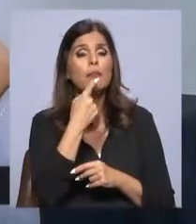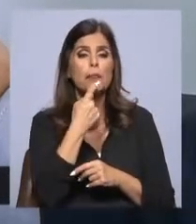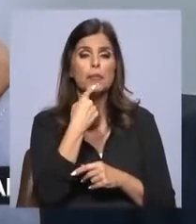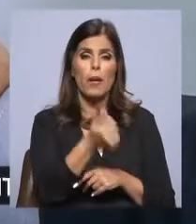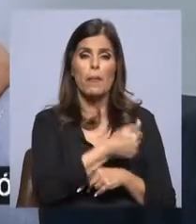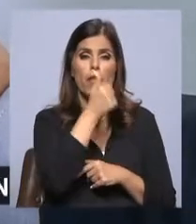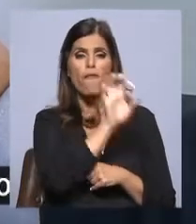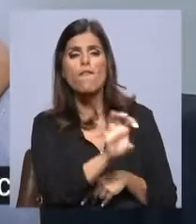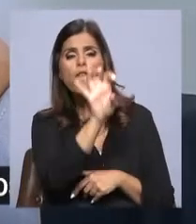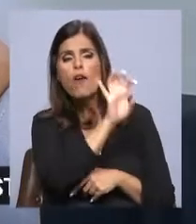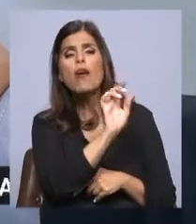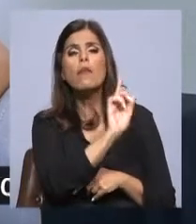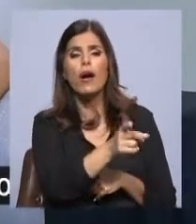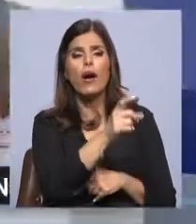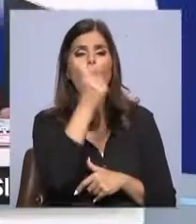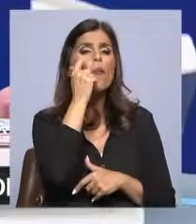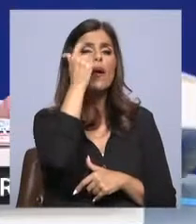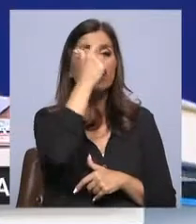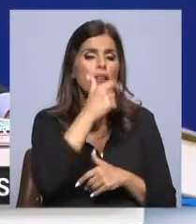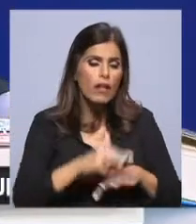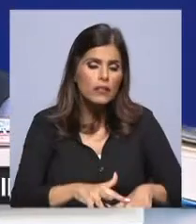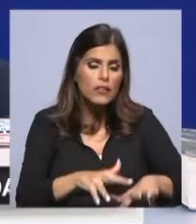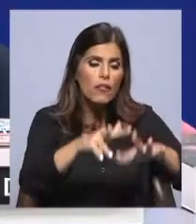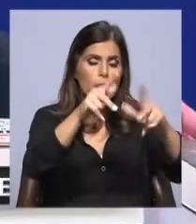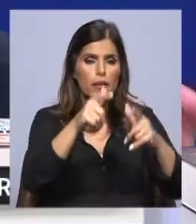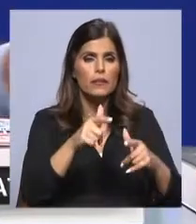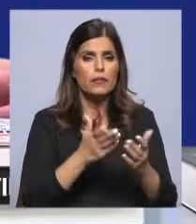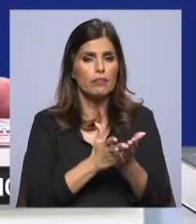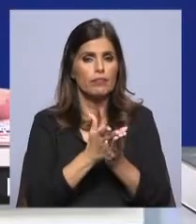são os caminhos que a humanidade deve trilhar para um desenvolvimento mais